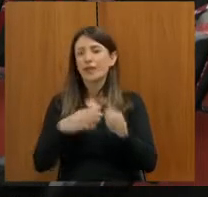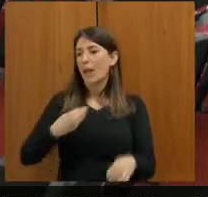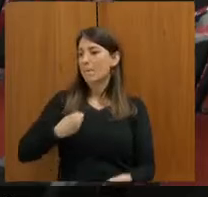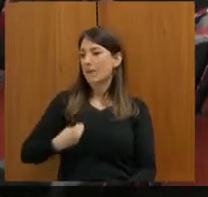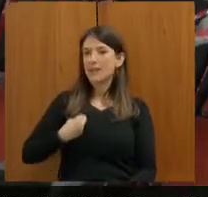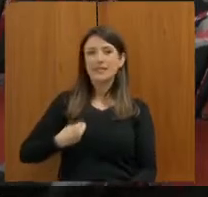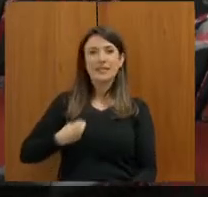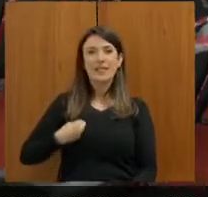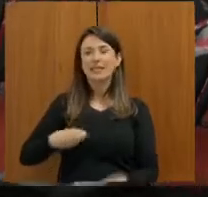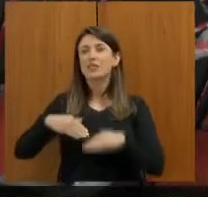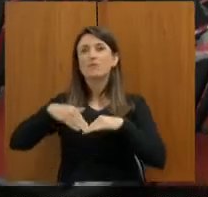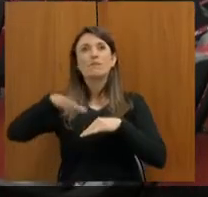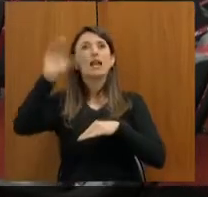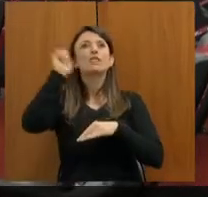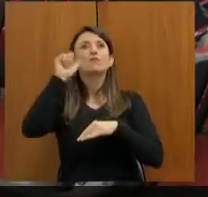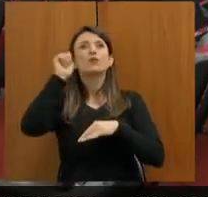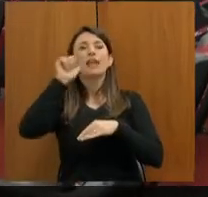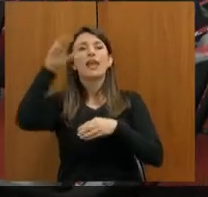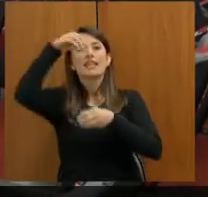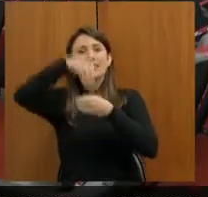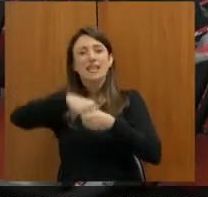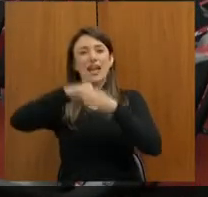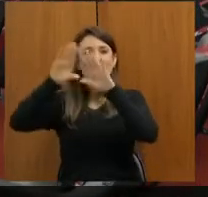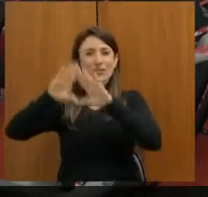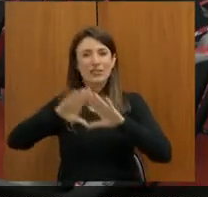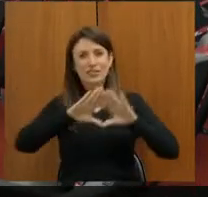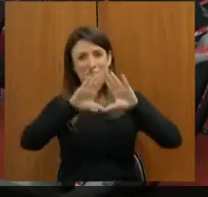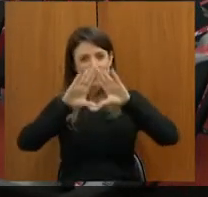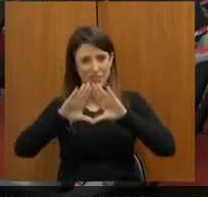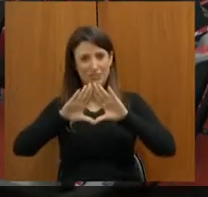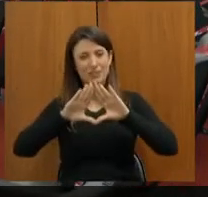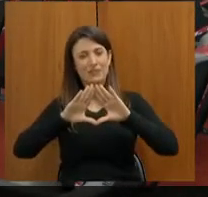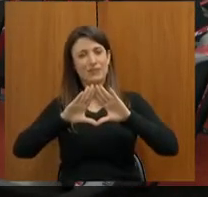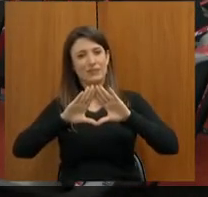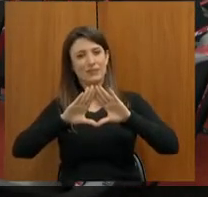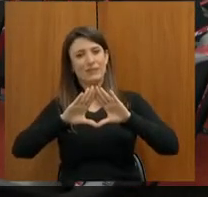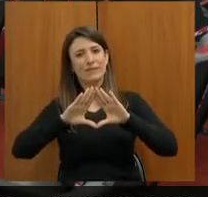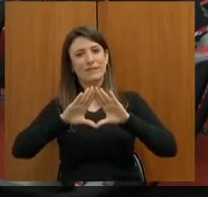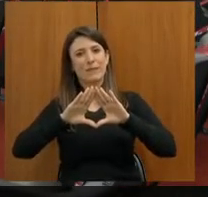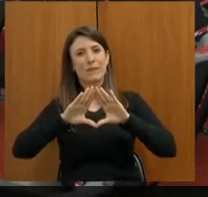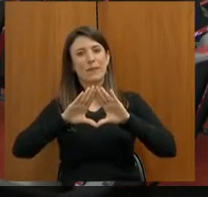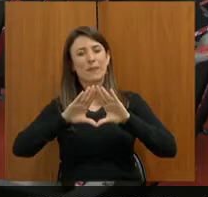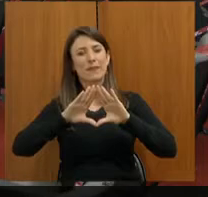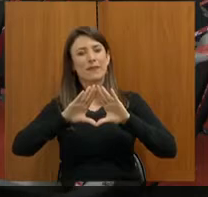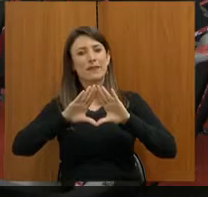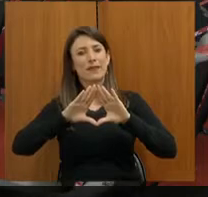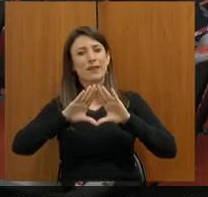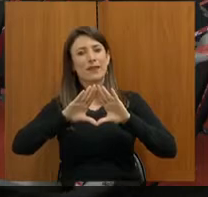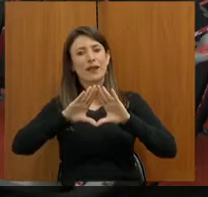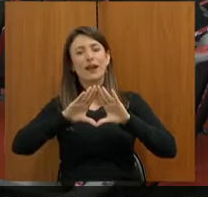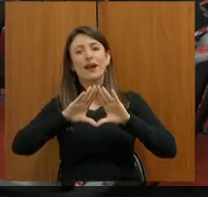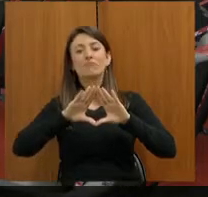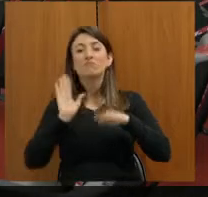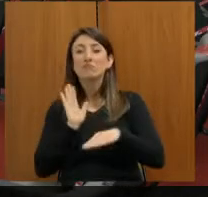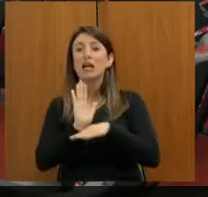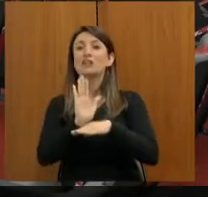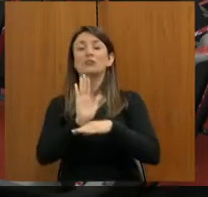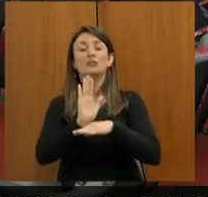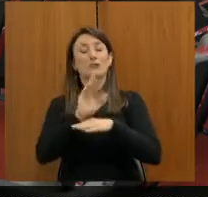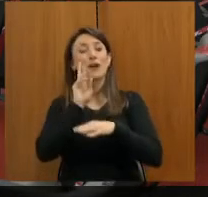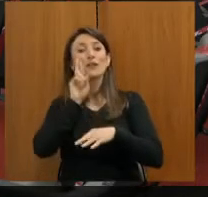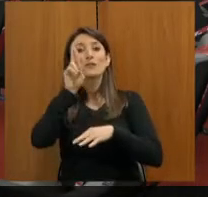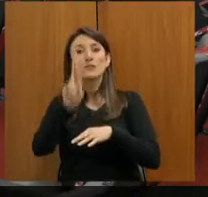aqui na casa Legislativa de Minas Gerais trouxe um resultado importante no que diz